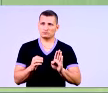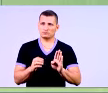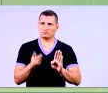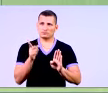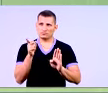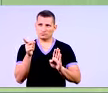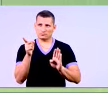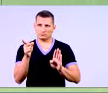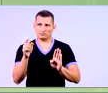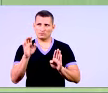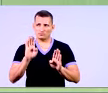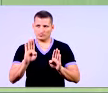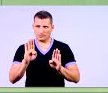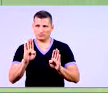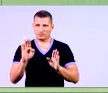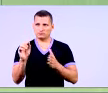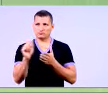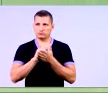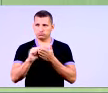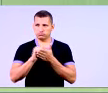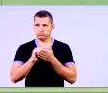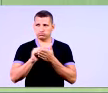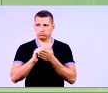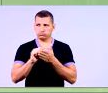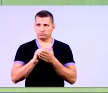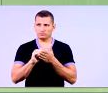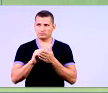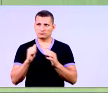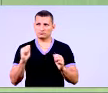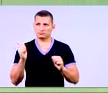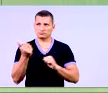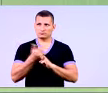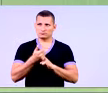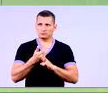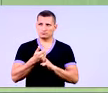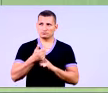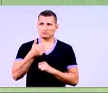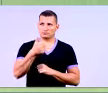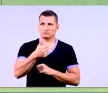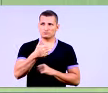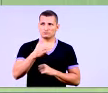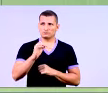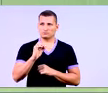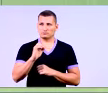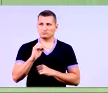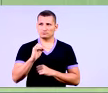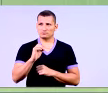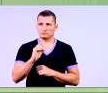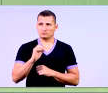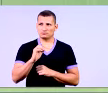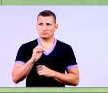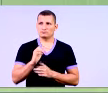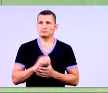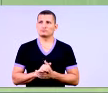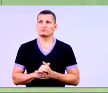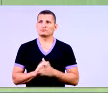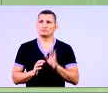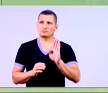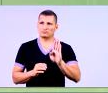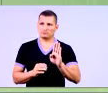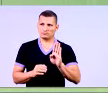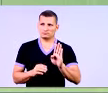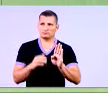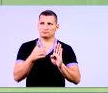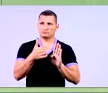esse valor de 25 instituições por mês passando meu bem então a valer